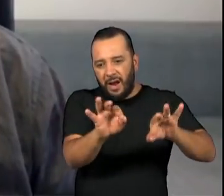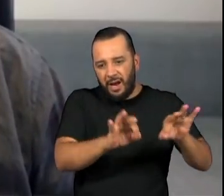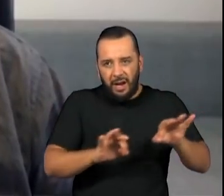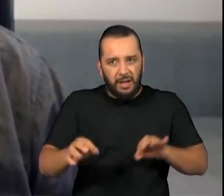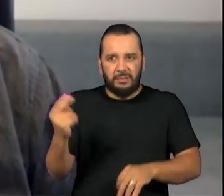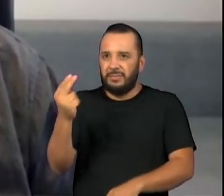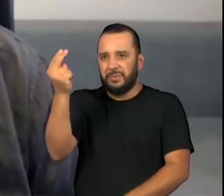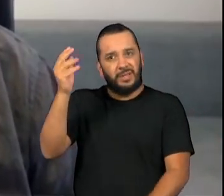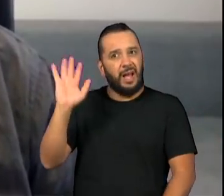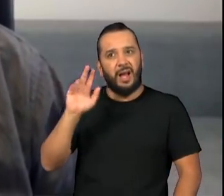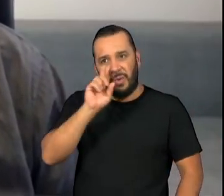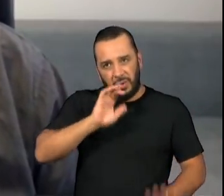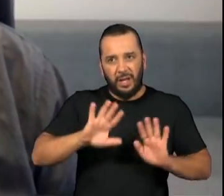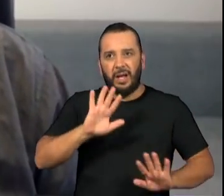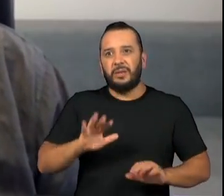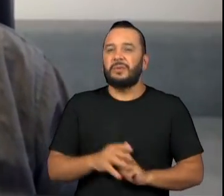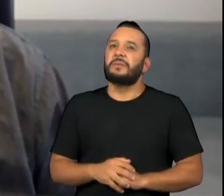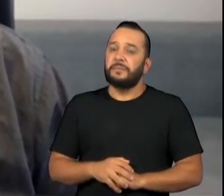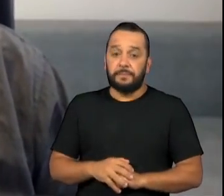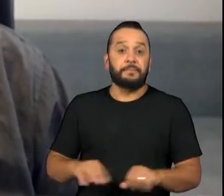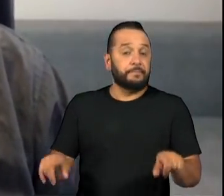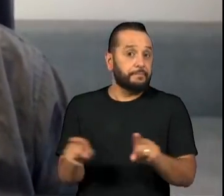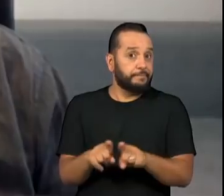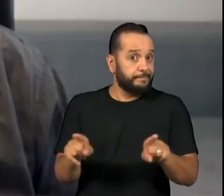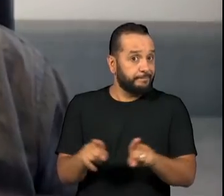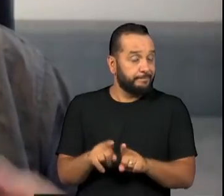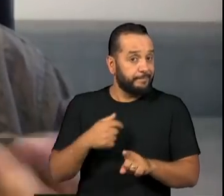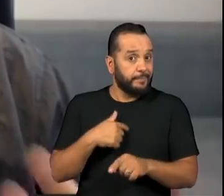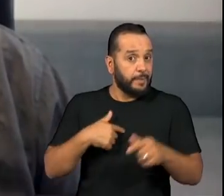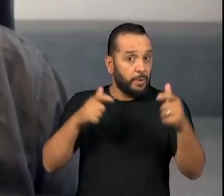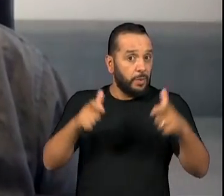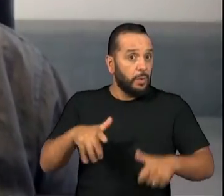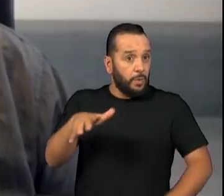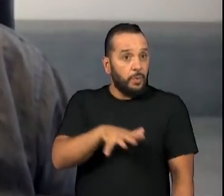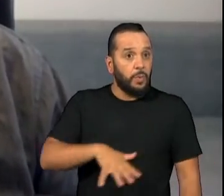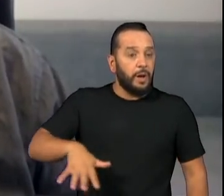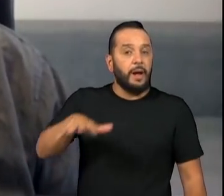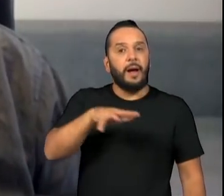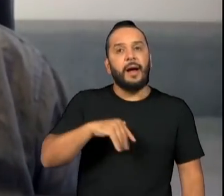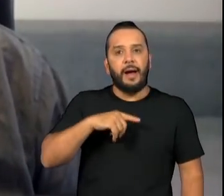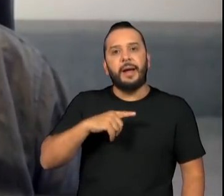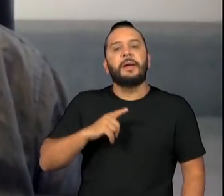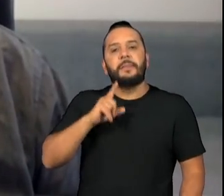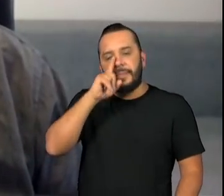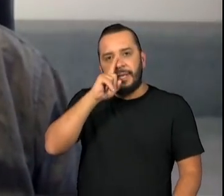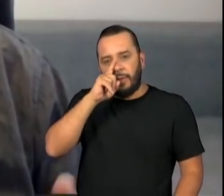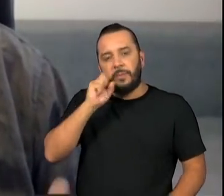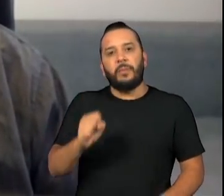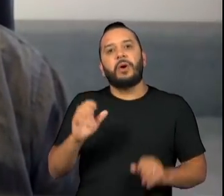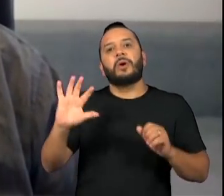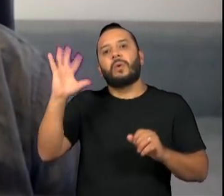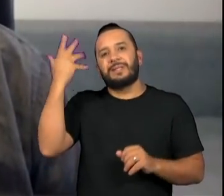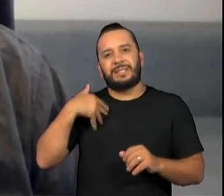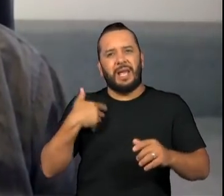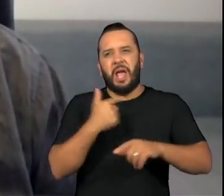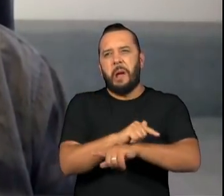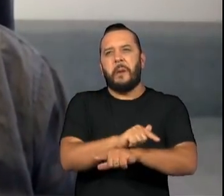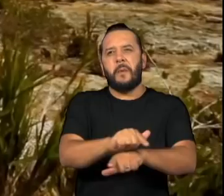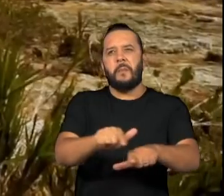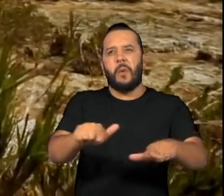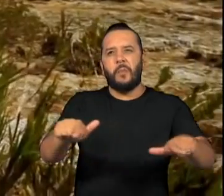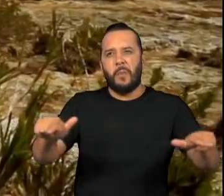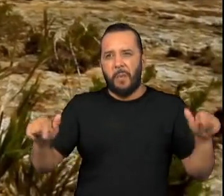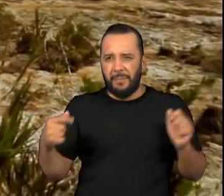naturalmente já está inserido numa região com alto risco de desertificação devido às suas condições